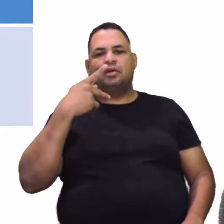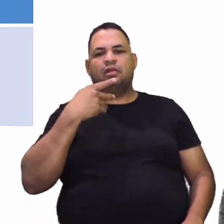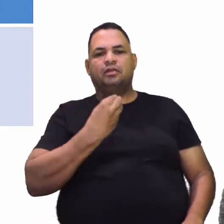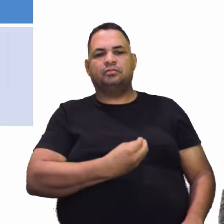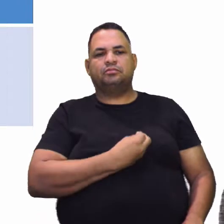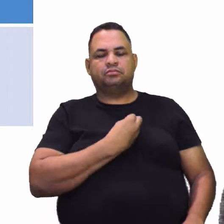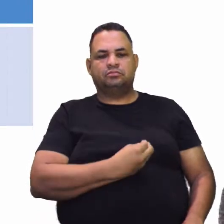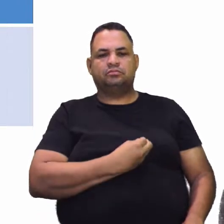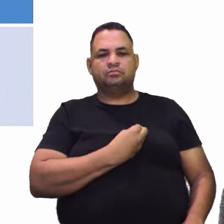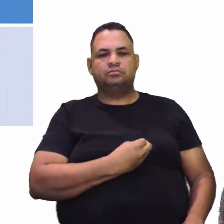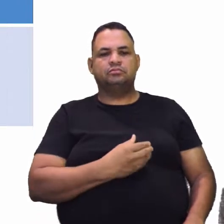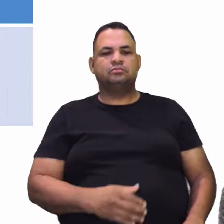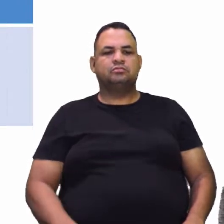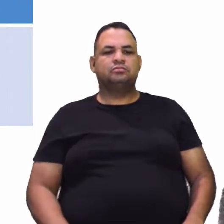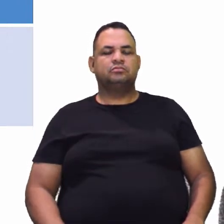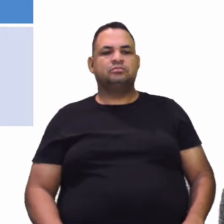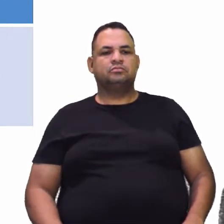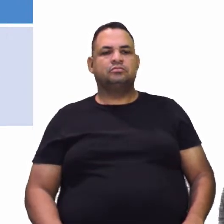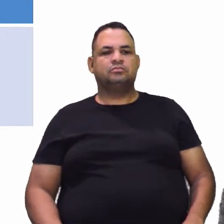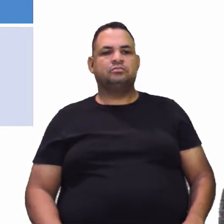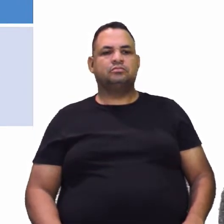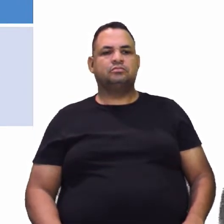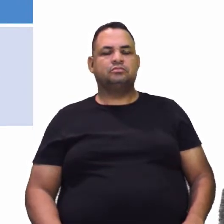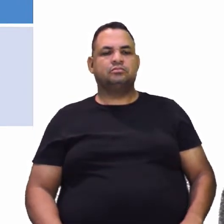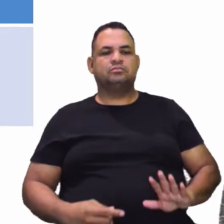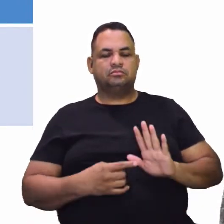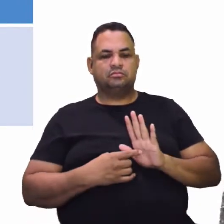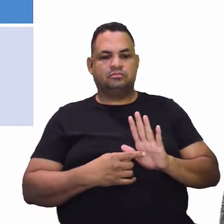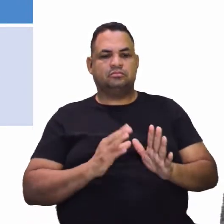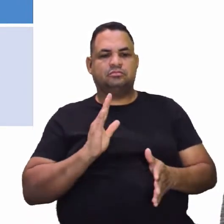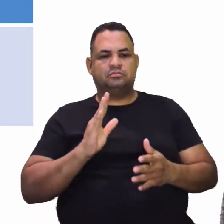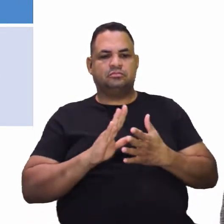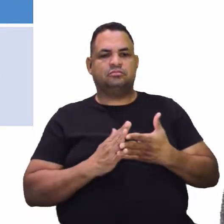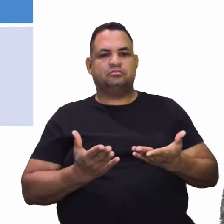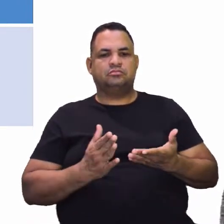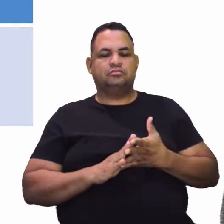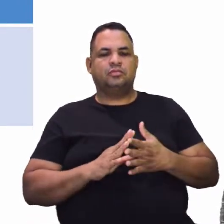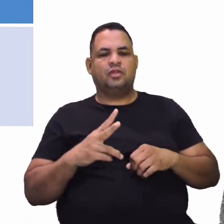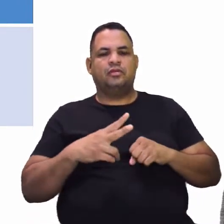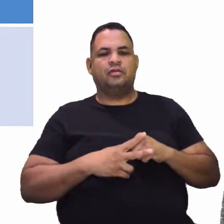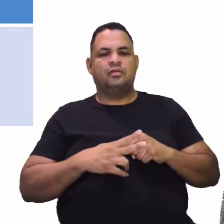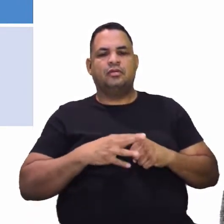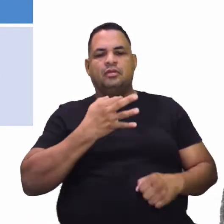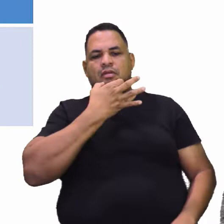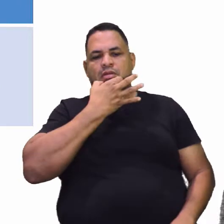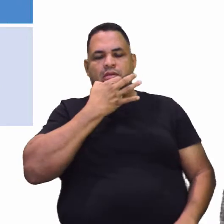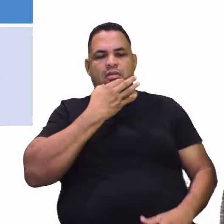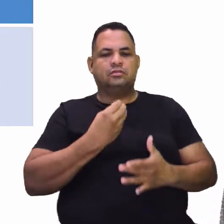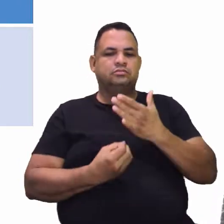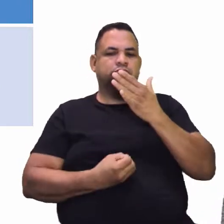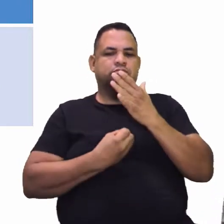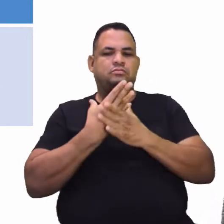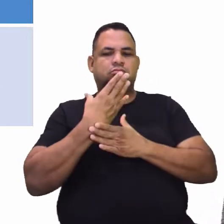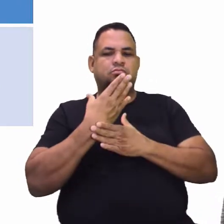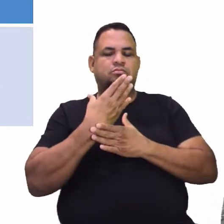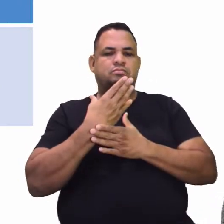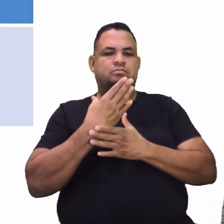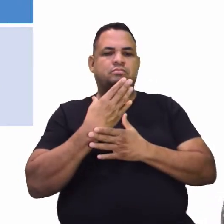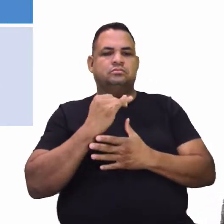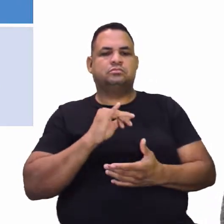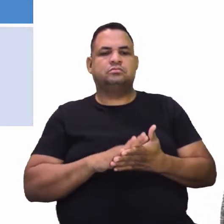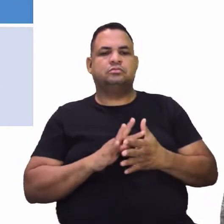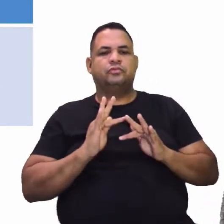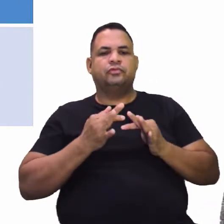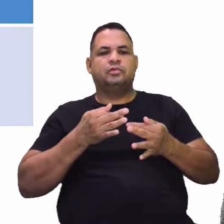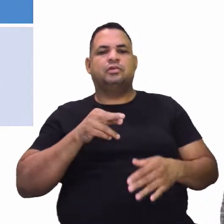presente. Olha aí. Como eu mostrei para vocês, todo verbo em inglês, ele nasce, no